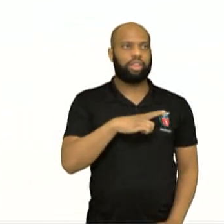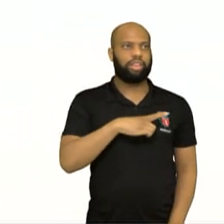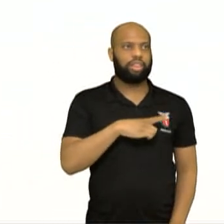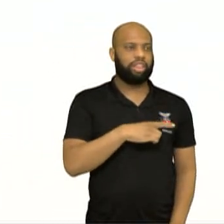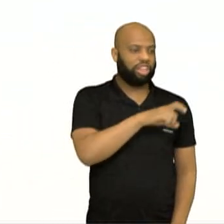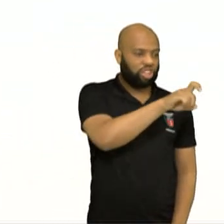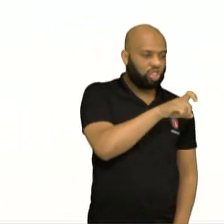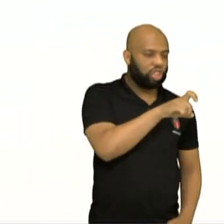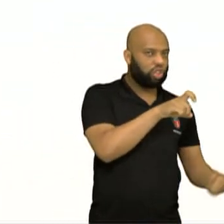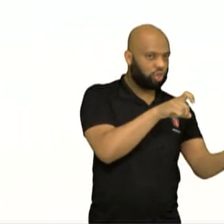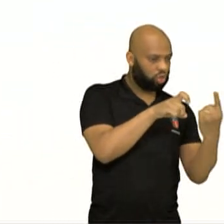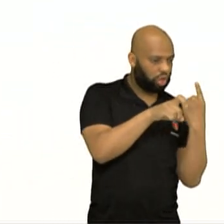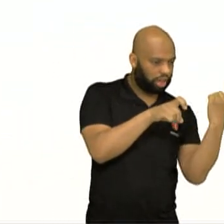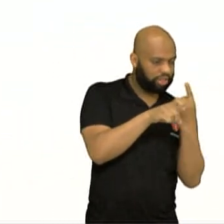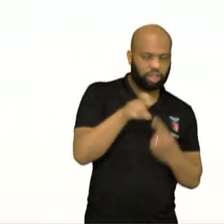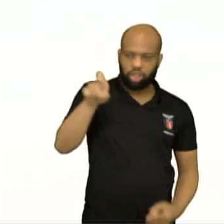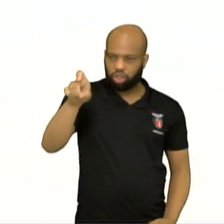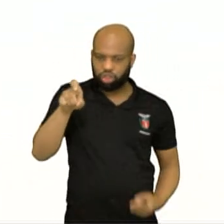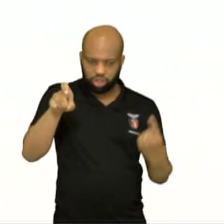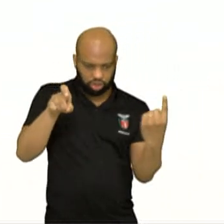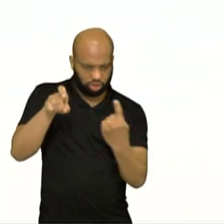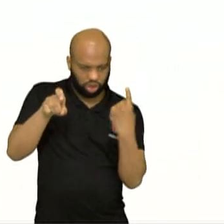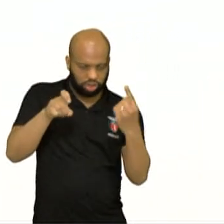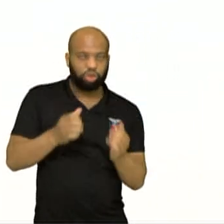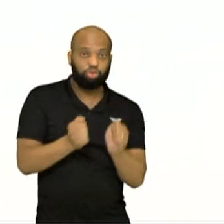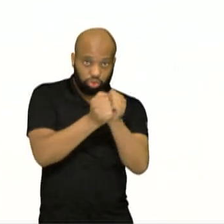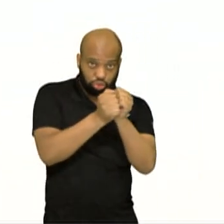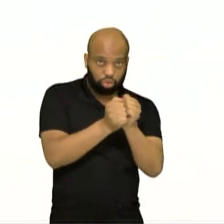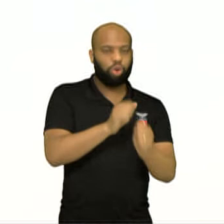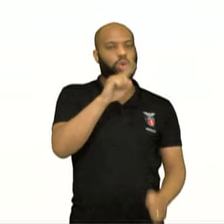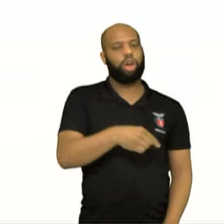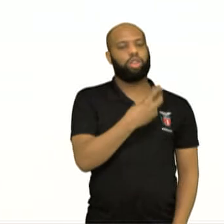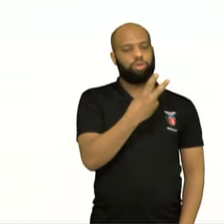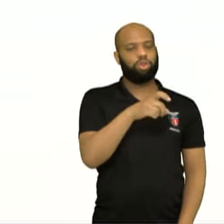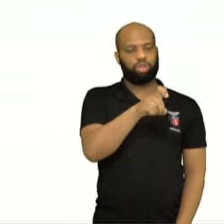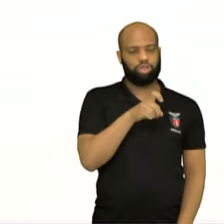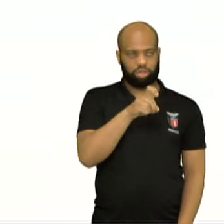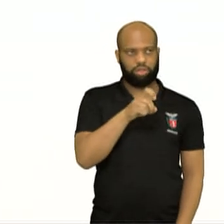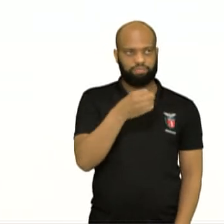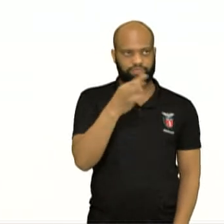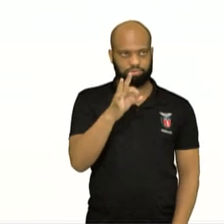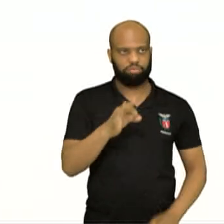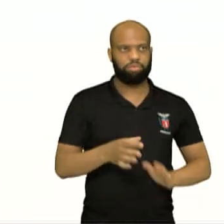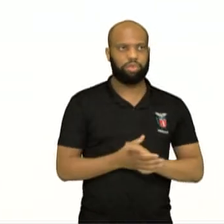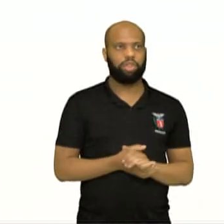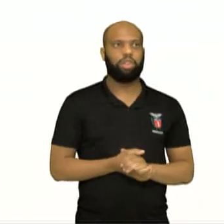Um X sozinho, mais um X sozinho, não são 2X? São 2x.